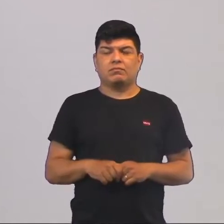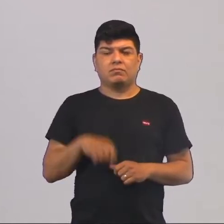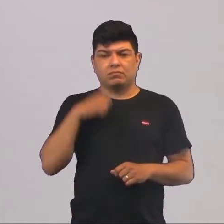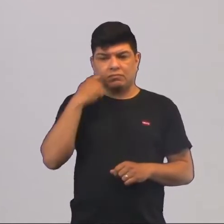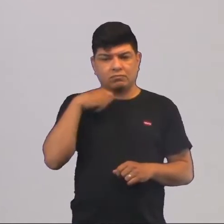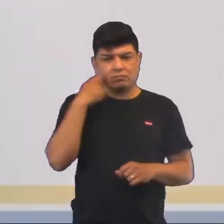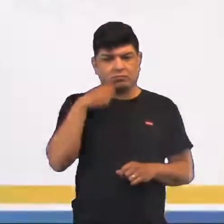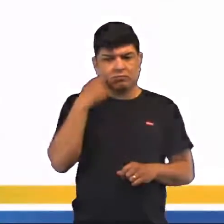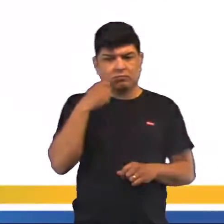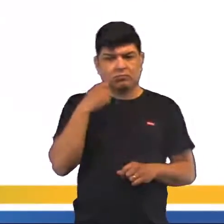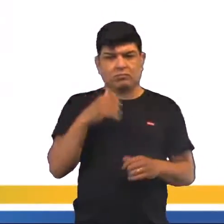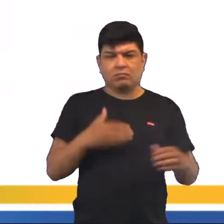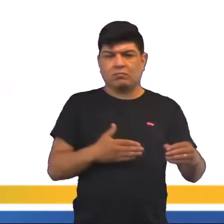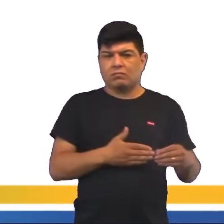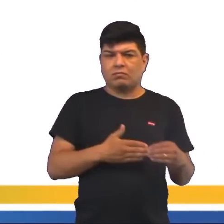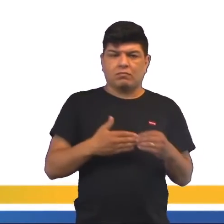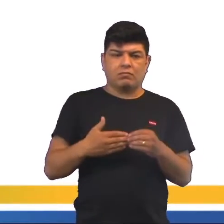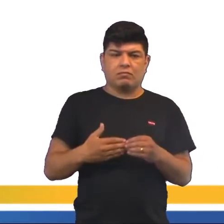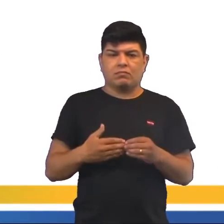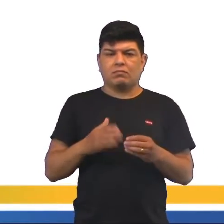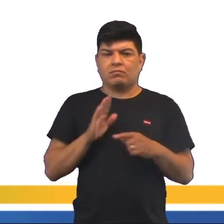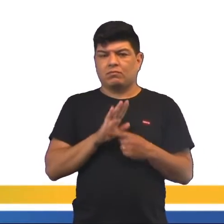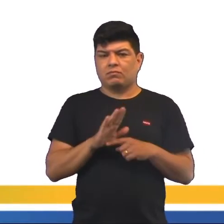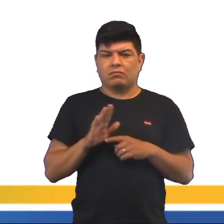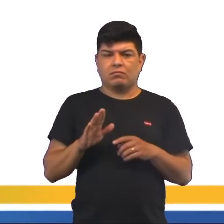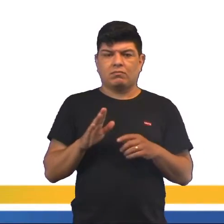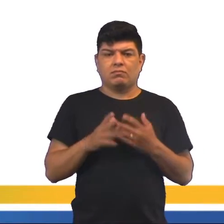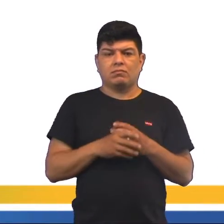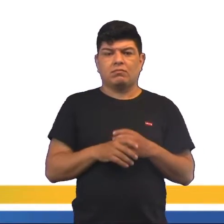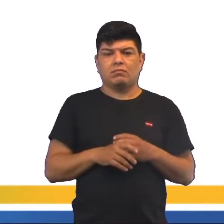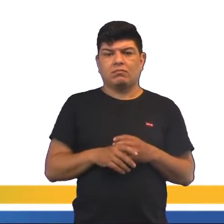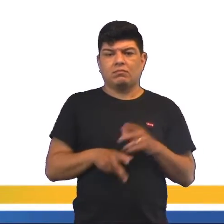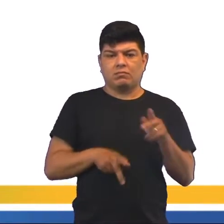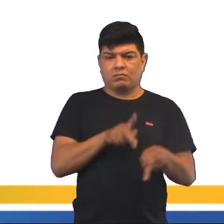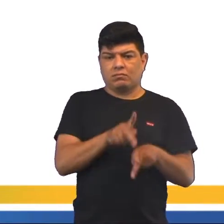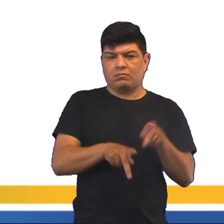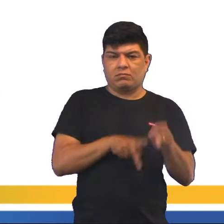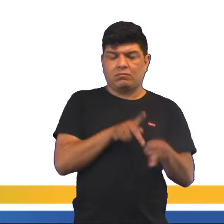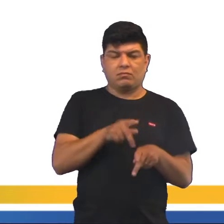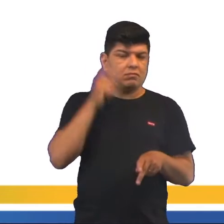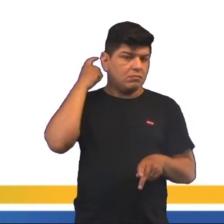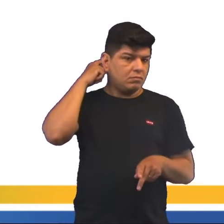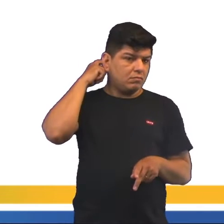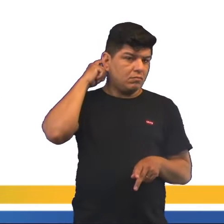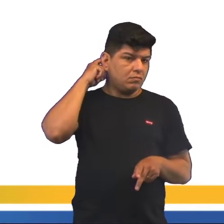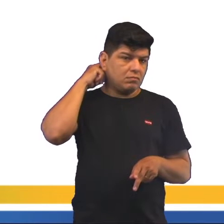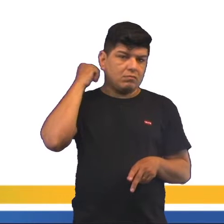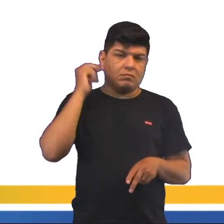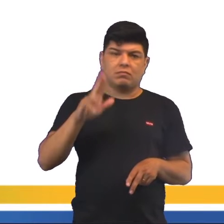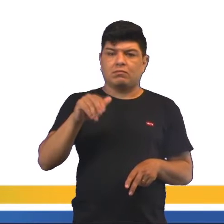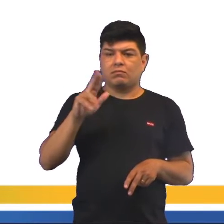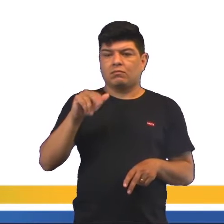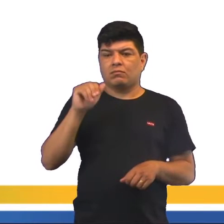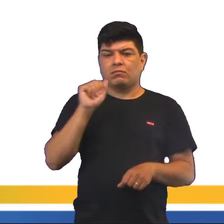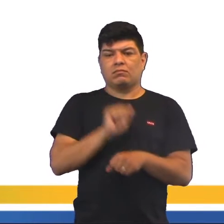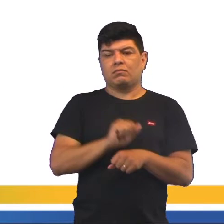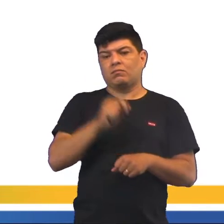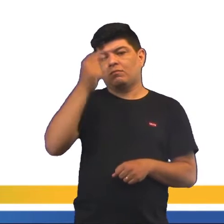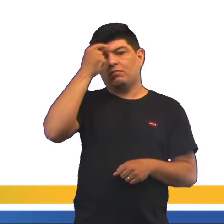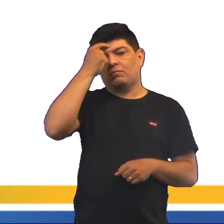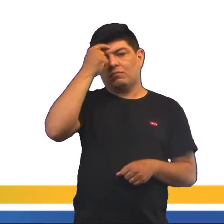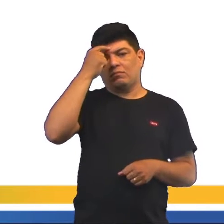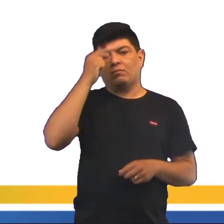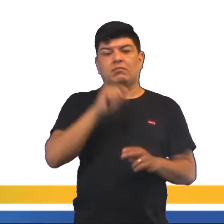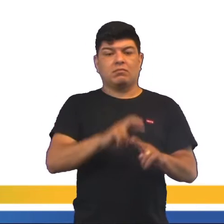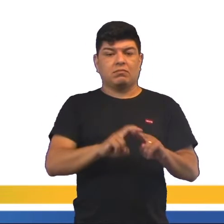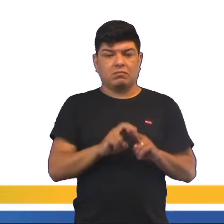o autor vem e coloca à tona. Grande parte da população jamais parou para pensar nessa